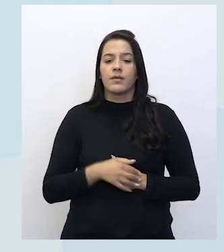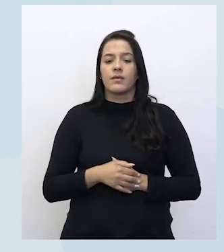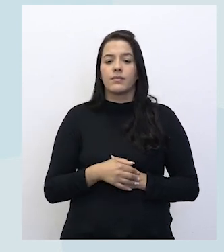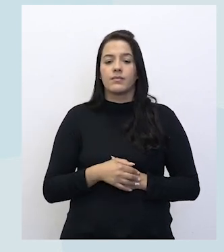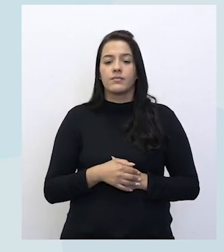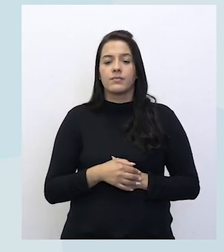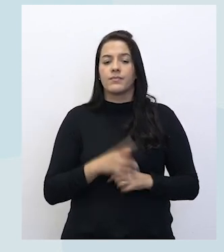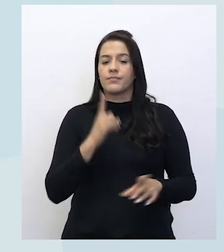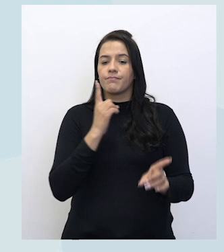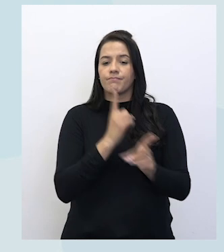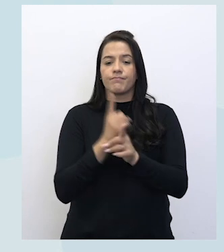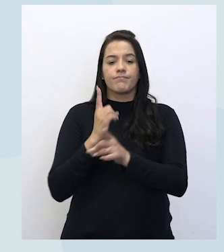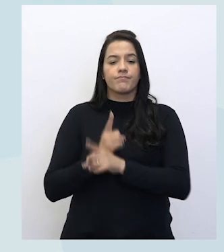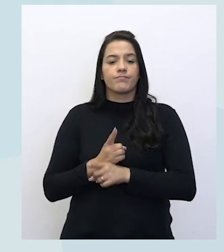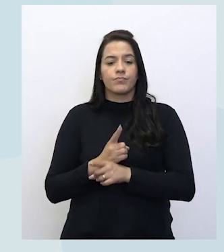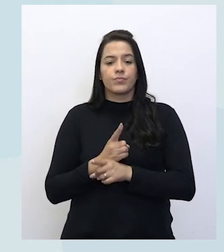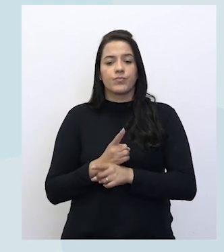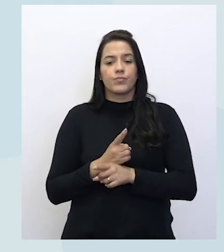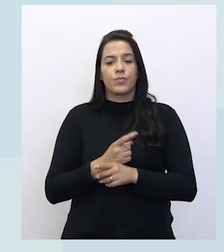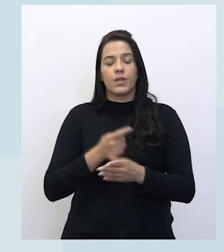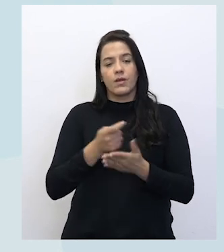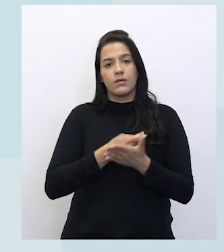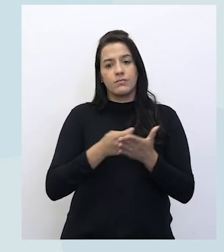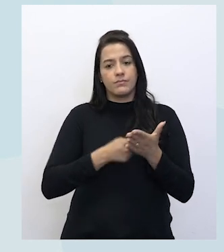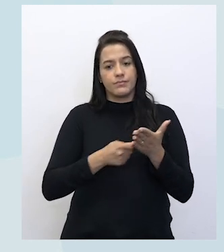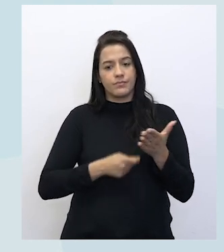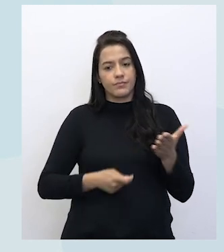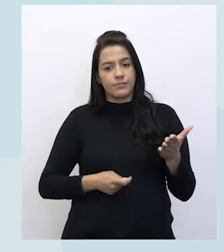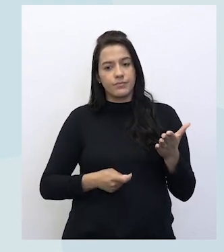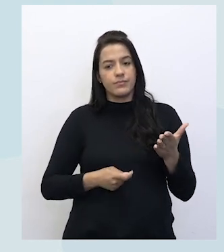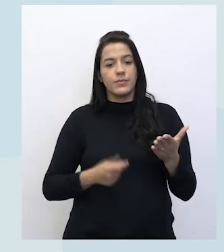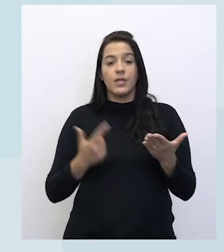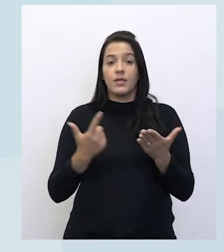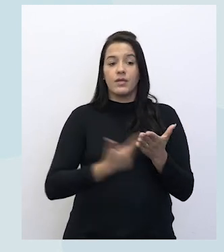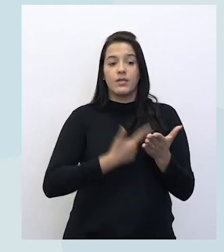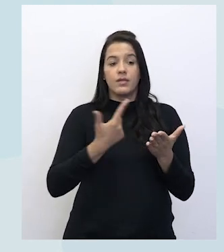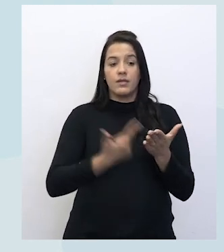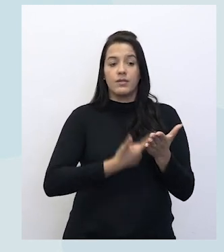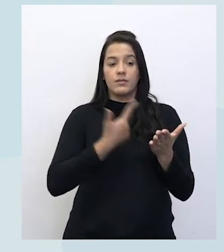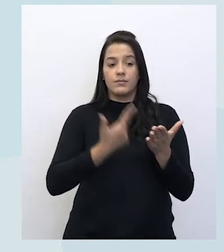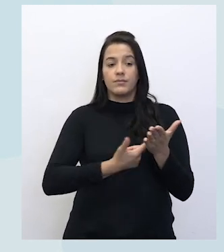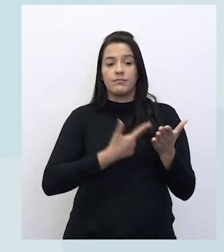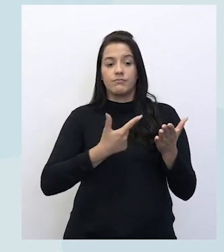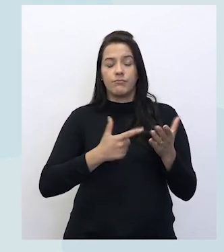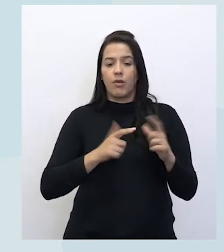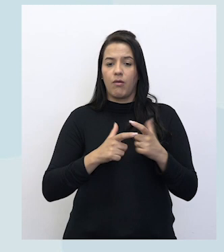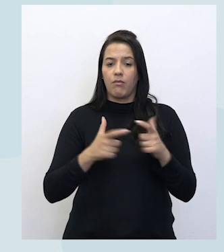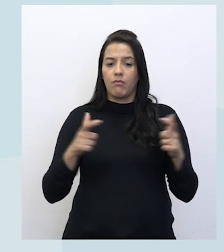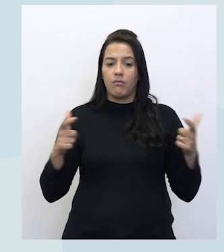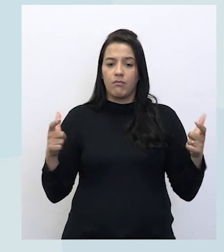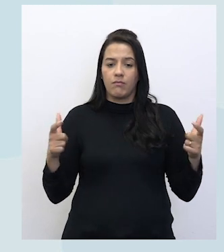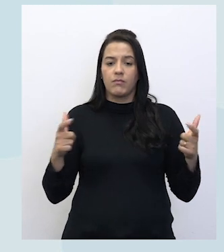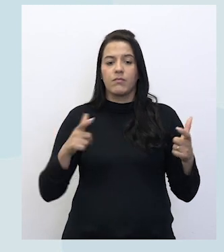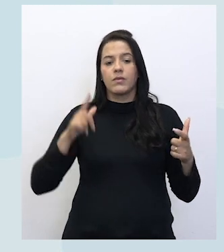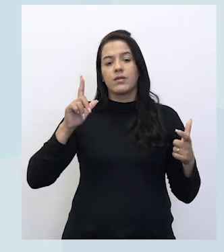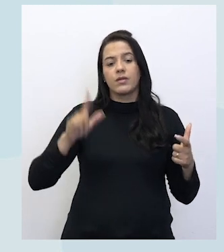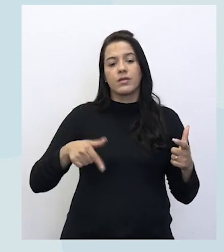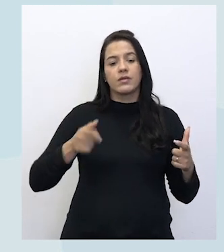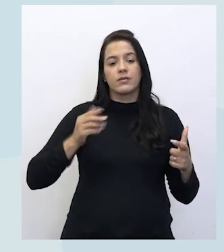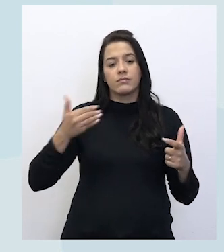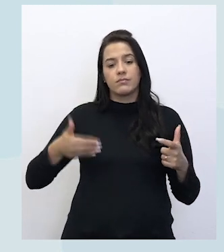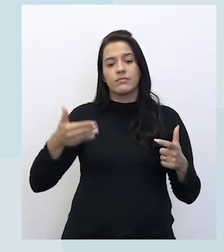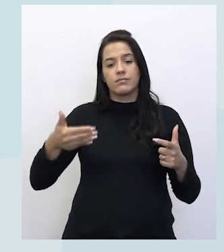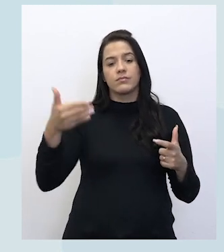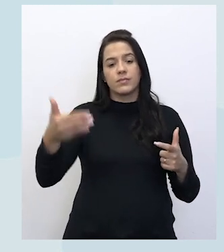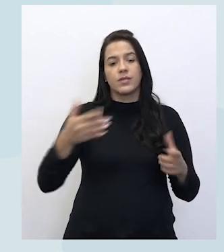se encontra escrito neste grandíssimo livro que